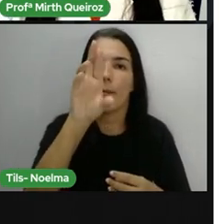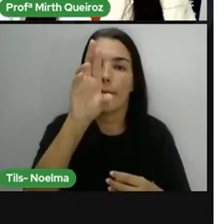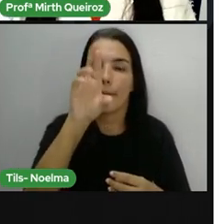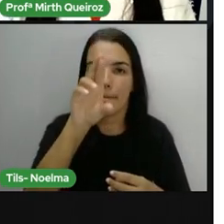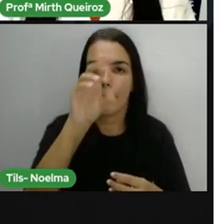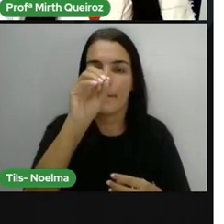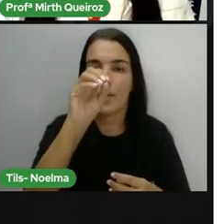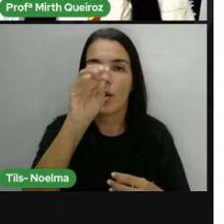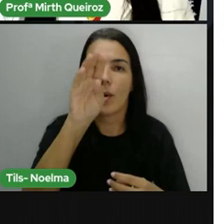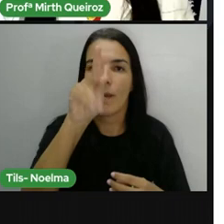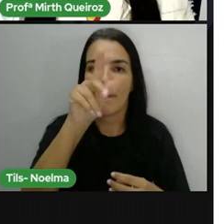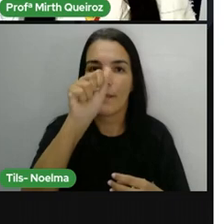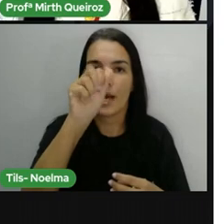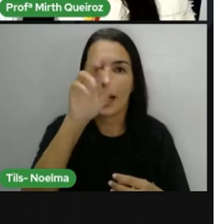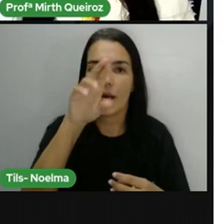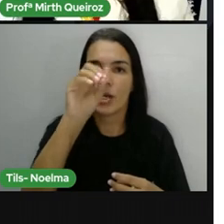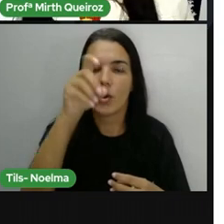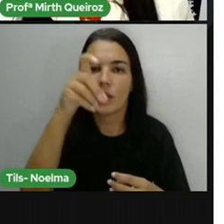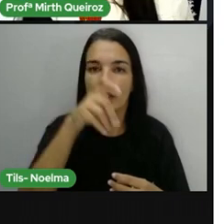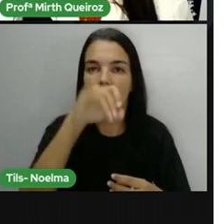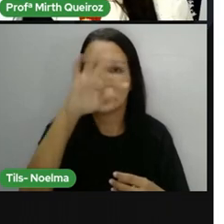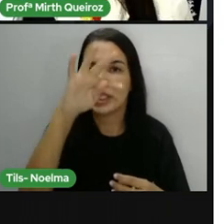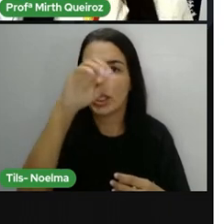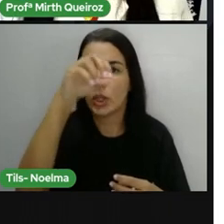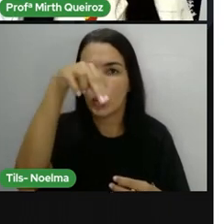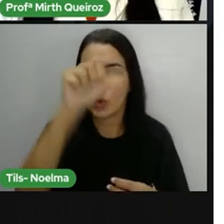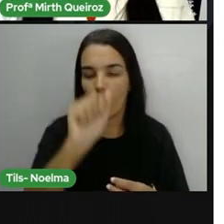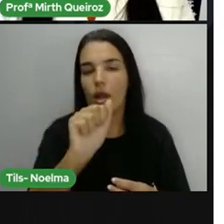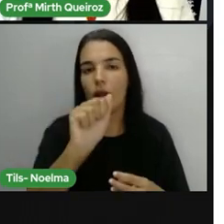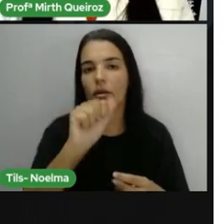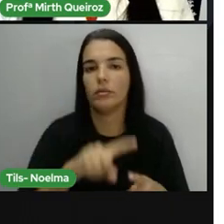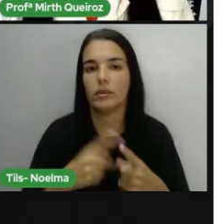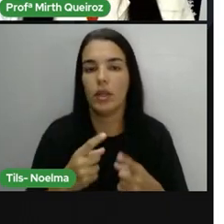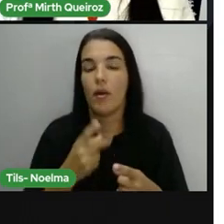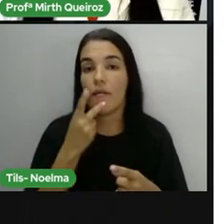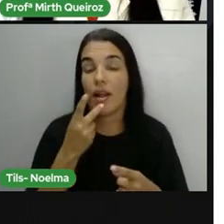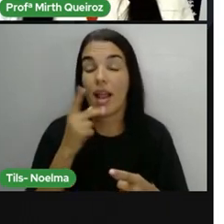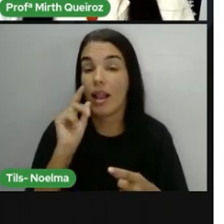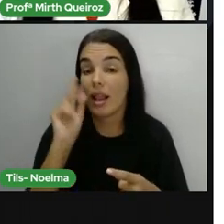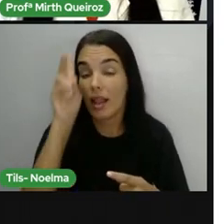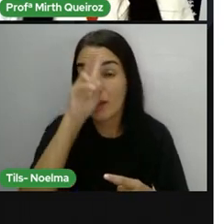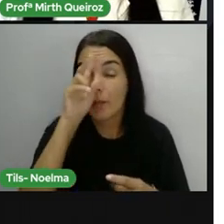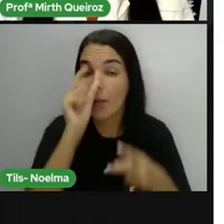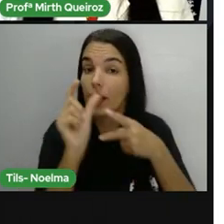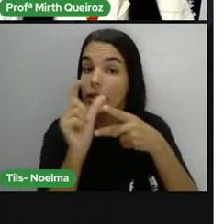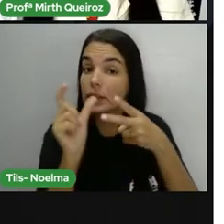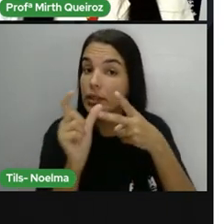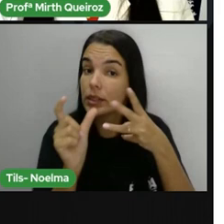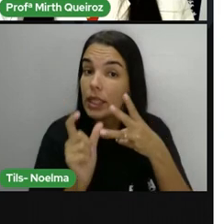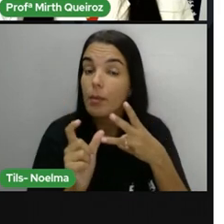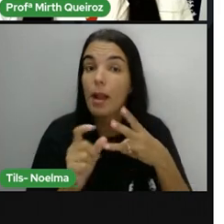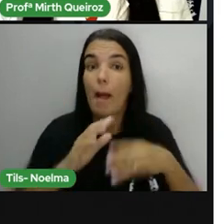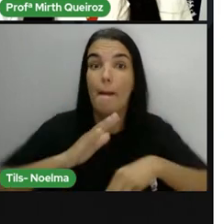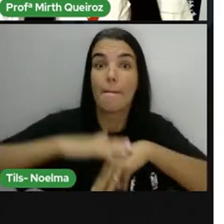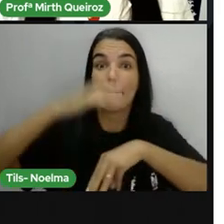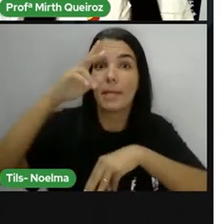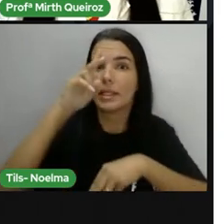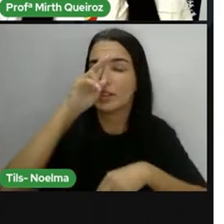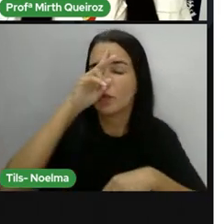é pronunciada com maior ênfase, né? Com maior intensidade. Ou seja, aquelas que destacamos